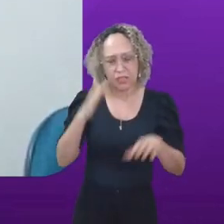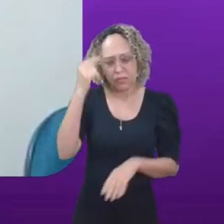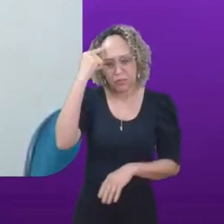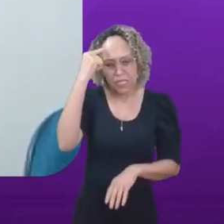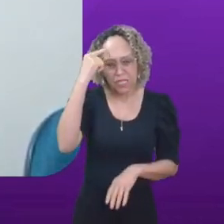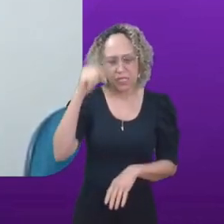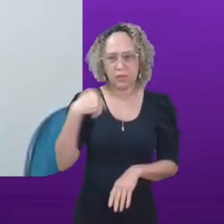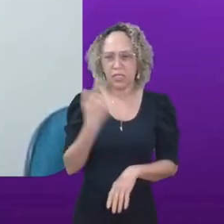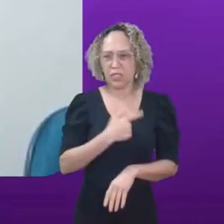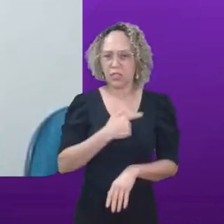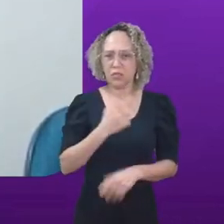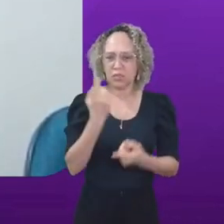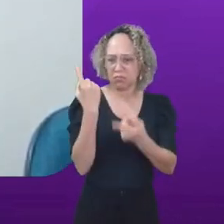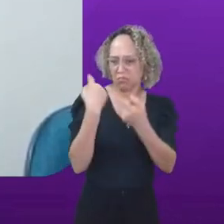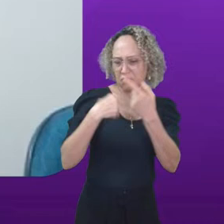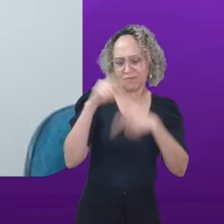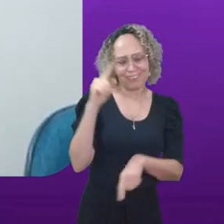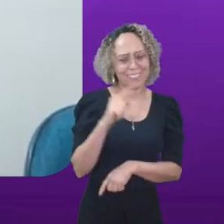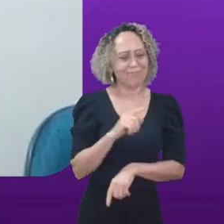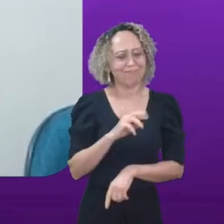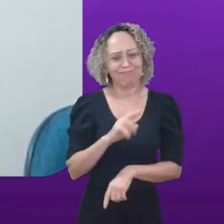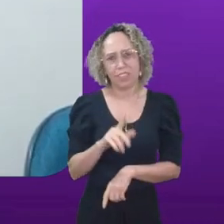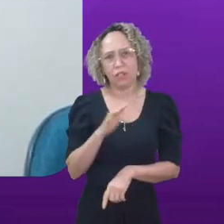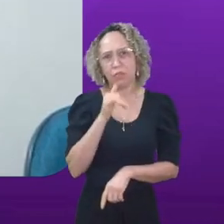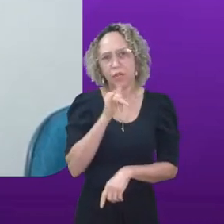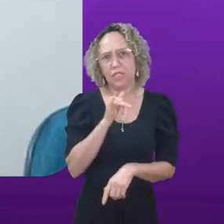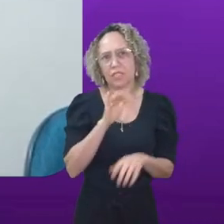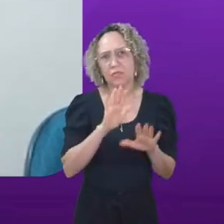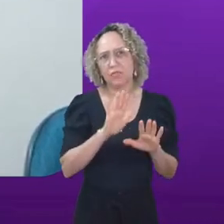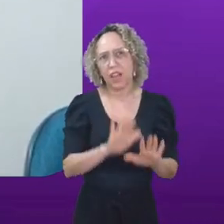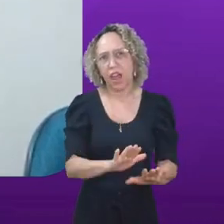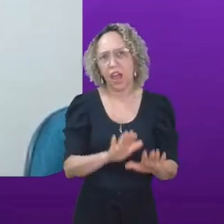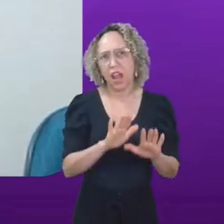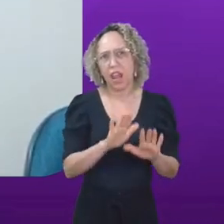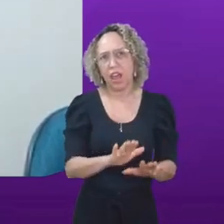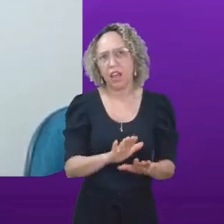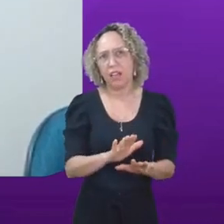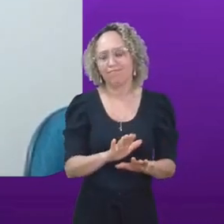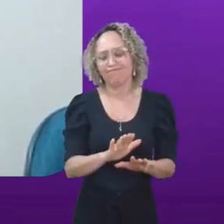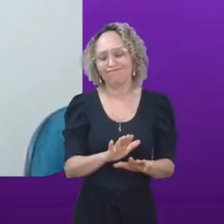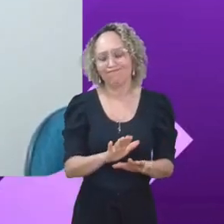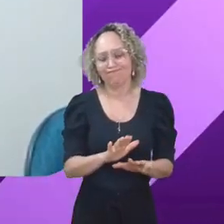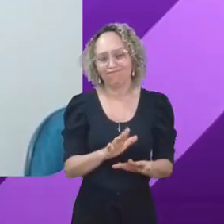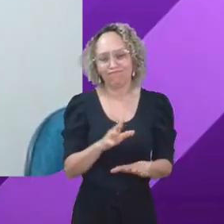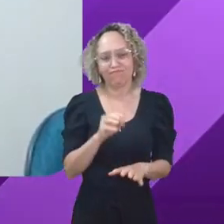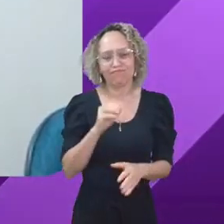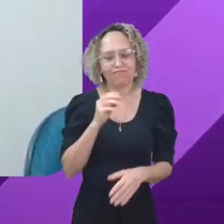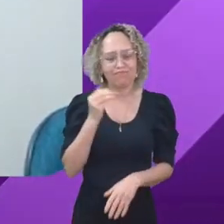sair desse trilho que a gente está ali parado, a gente não vai conseguir andar, né?